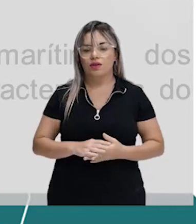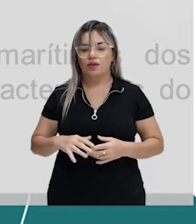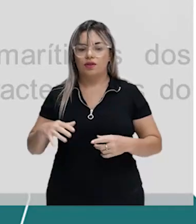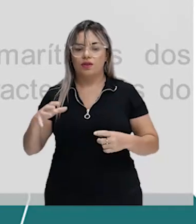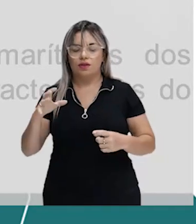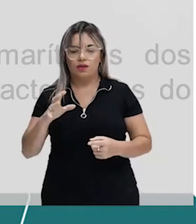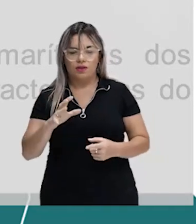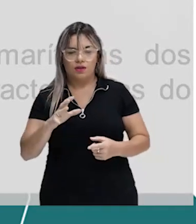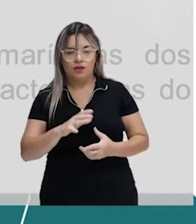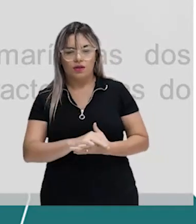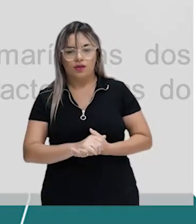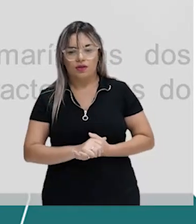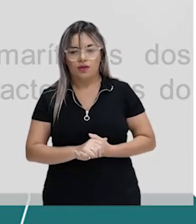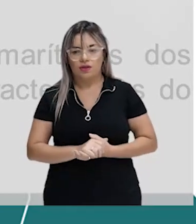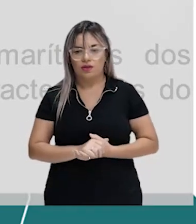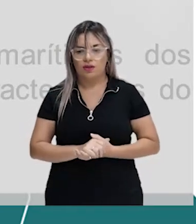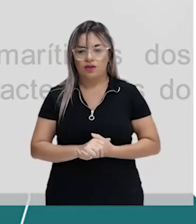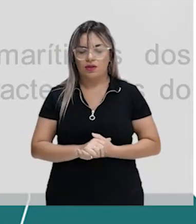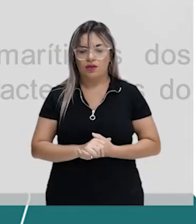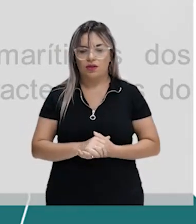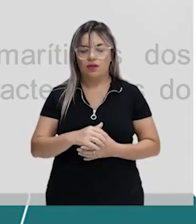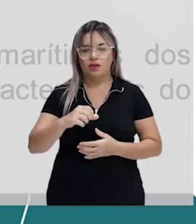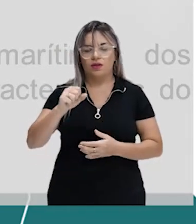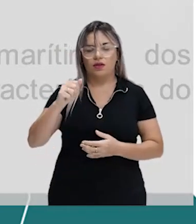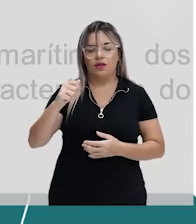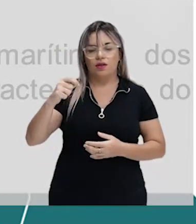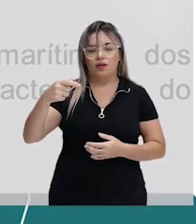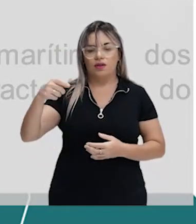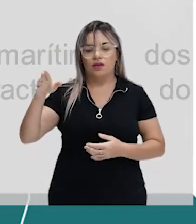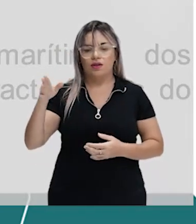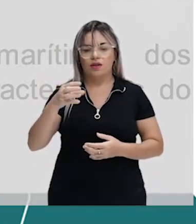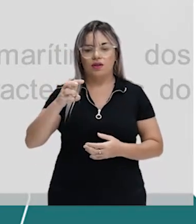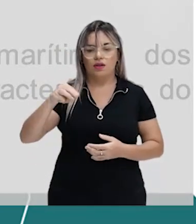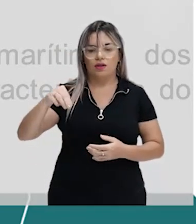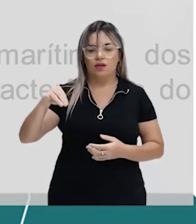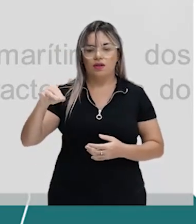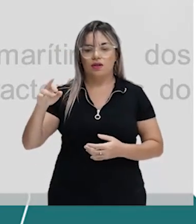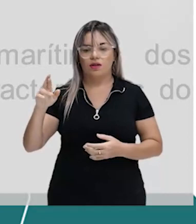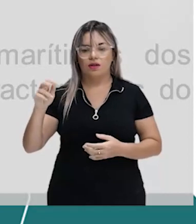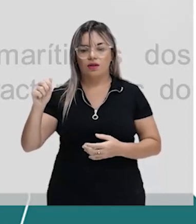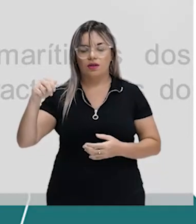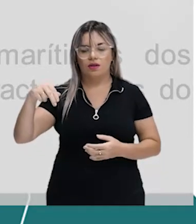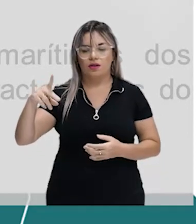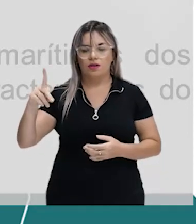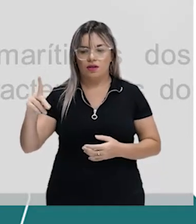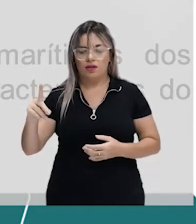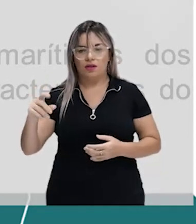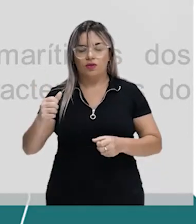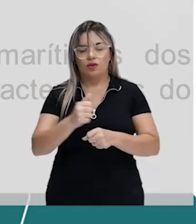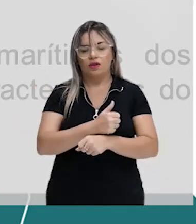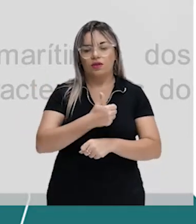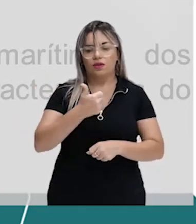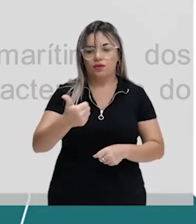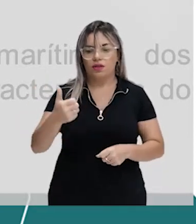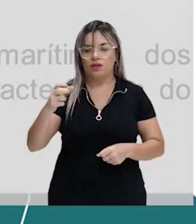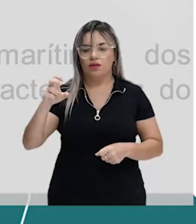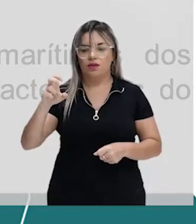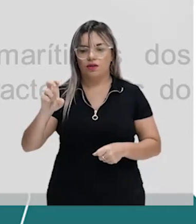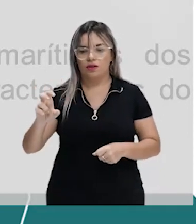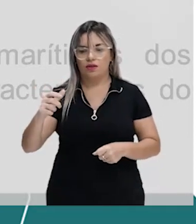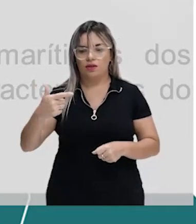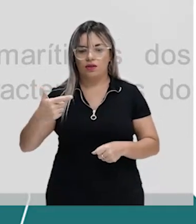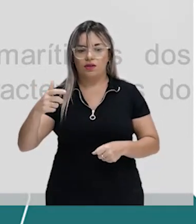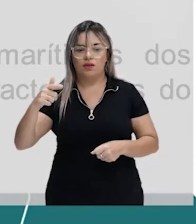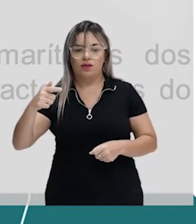de Miranda, em 1527, ele apresenta uma atmosfera ideal para a aceitação de novas